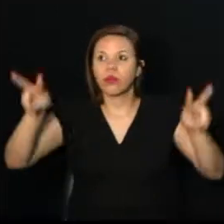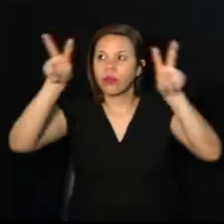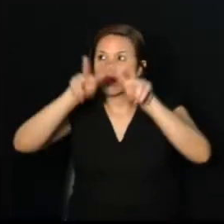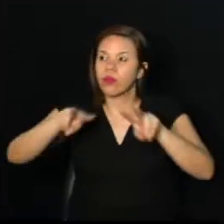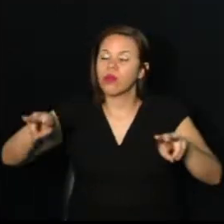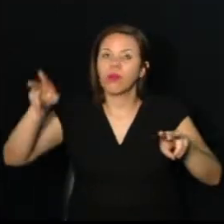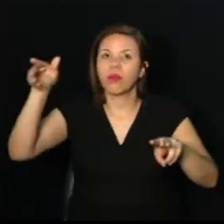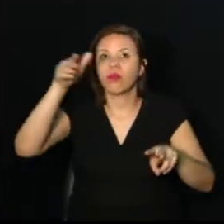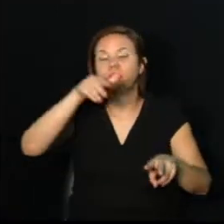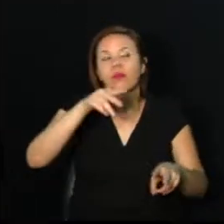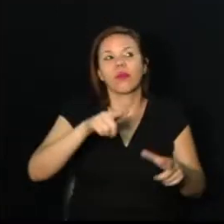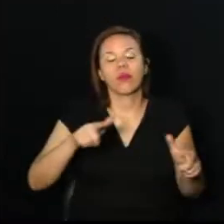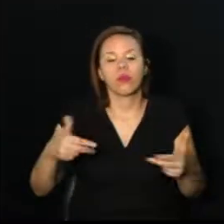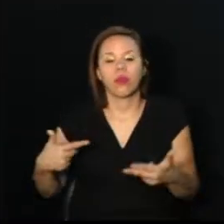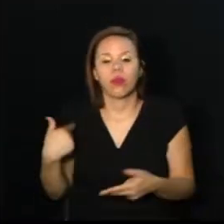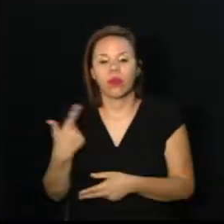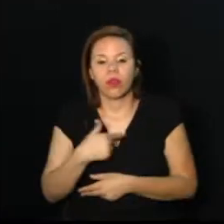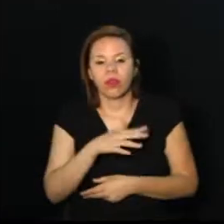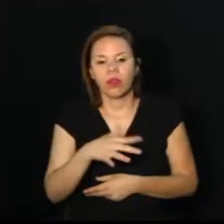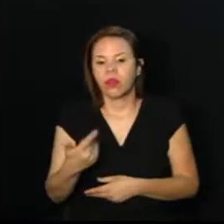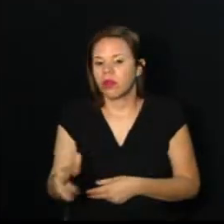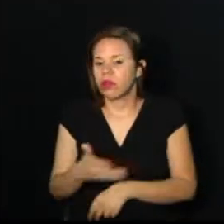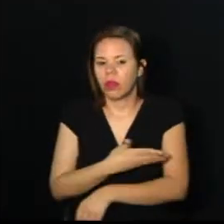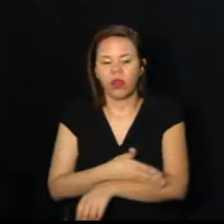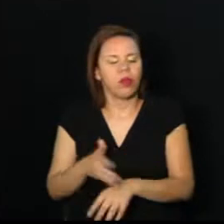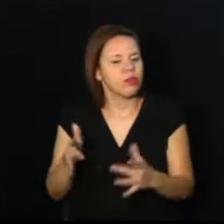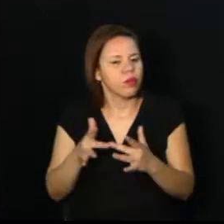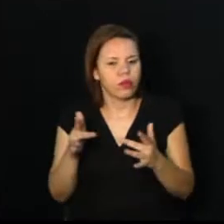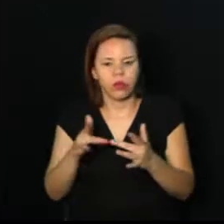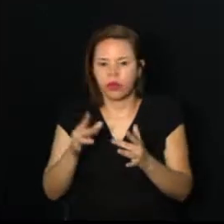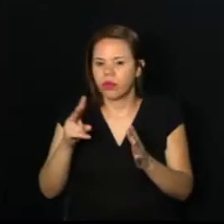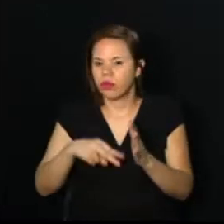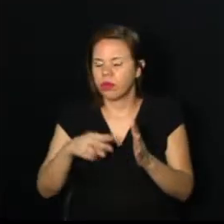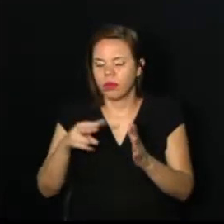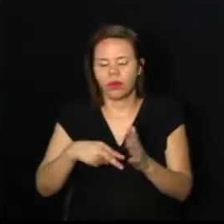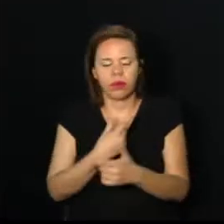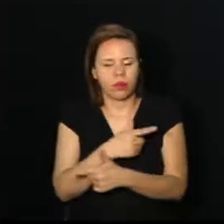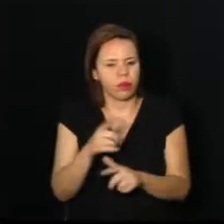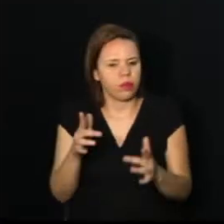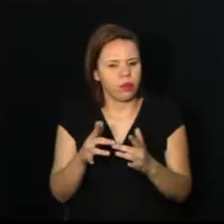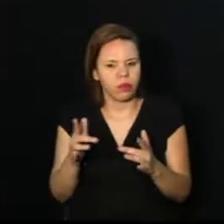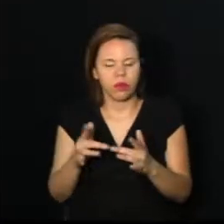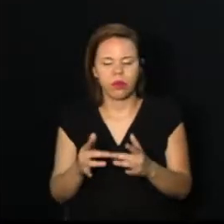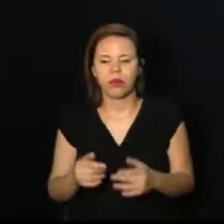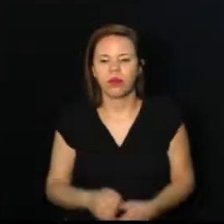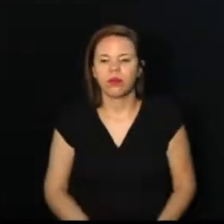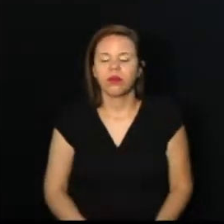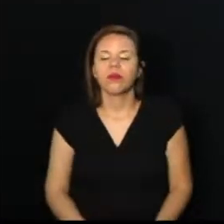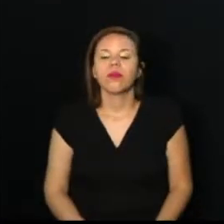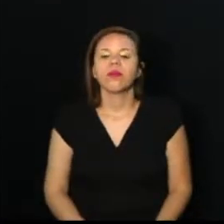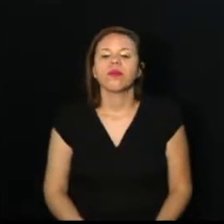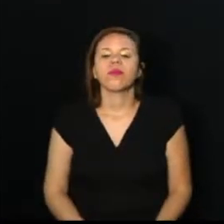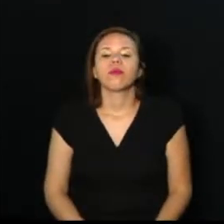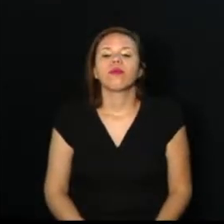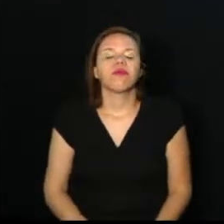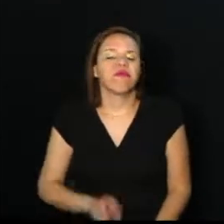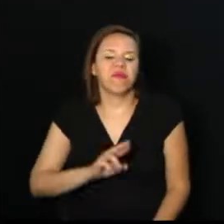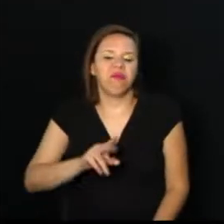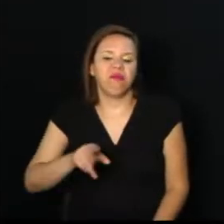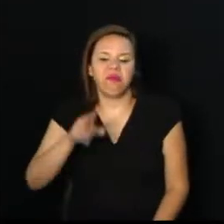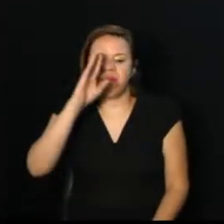lê. Ela não tem o contato com a leitura. Não é